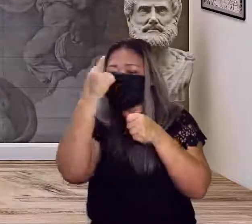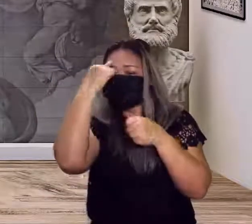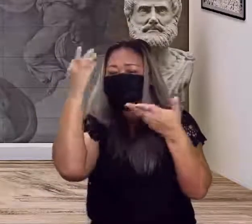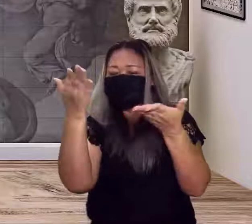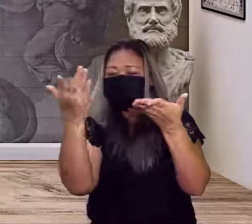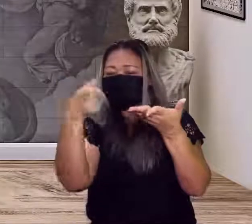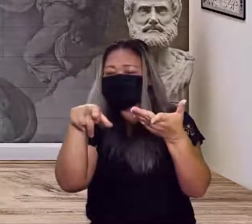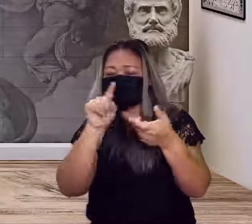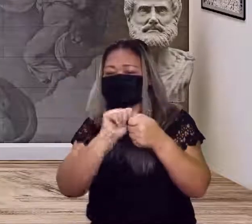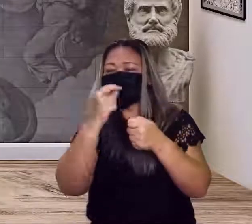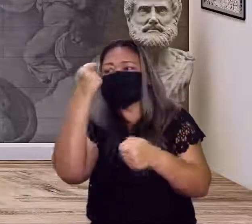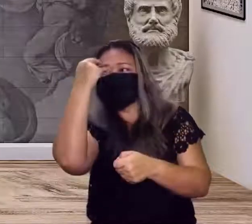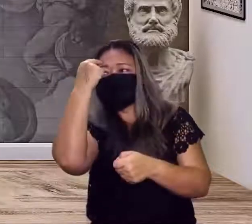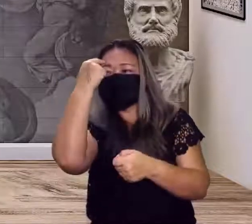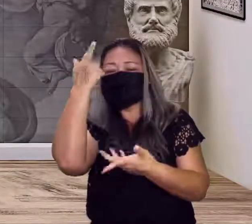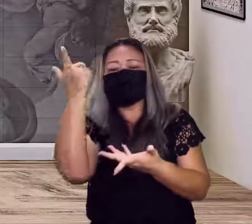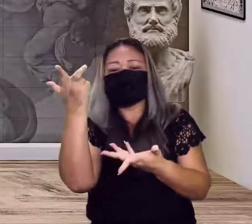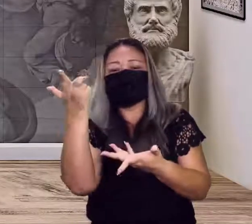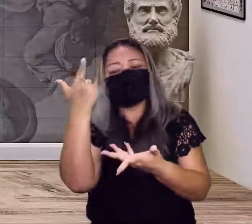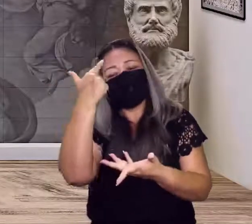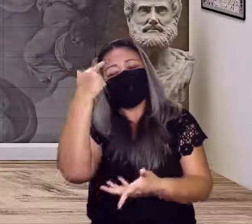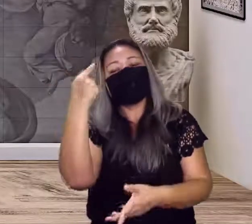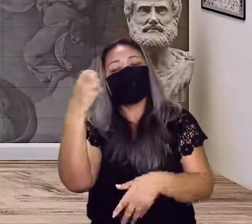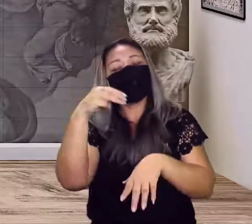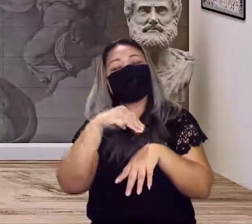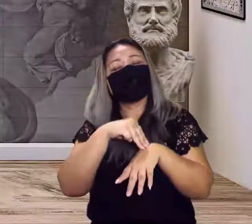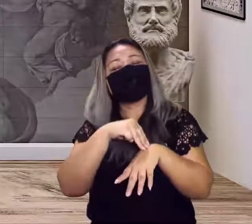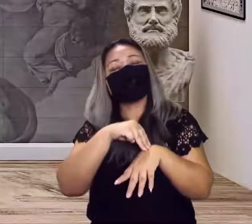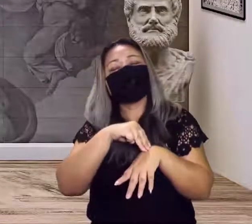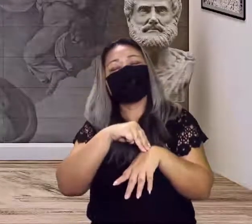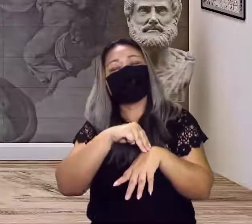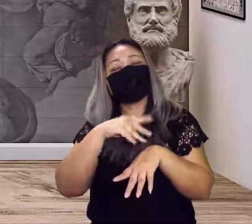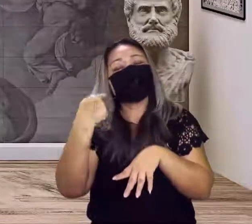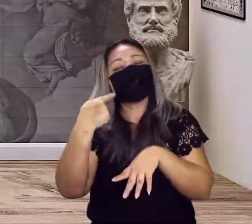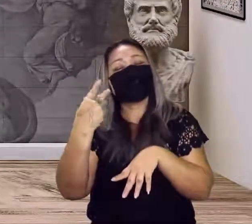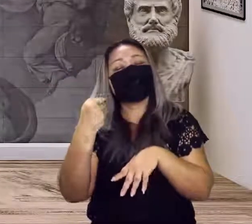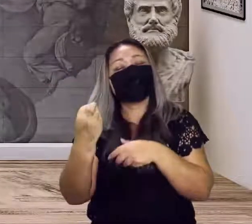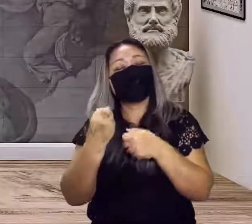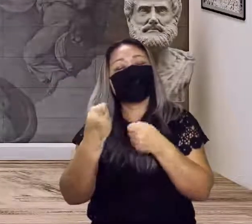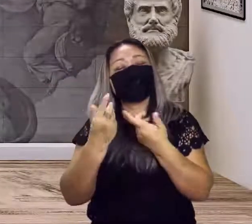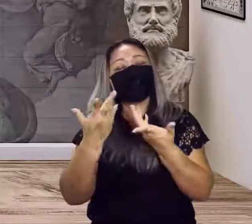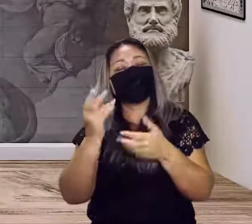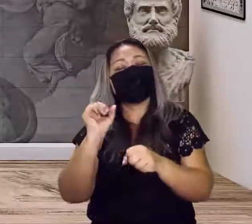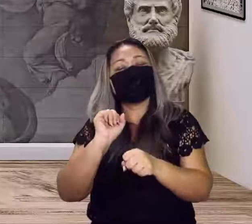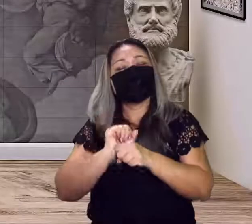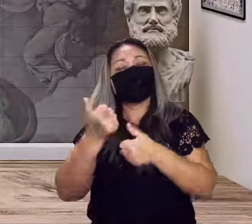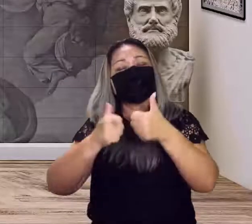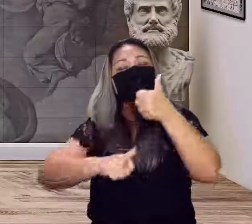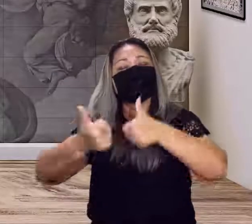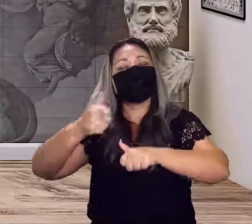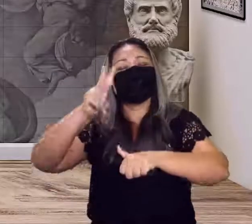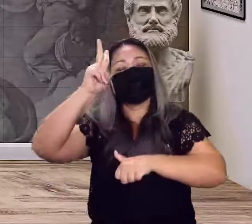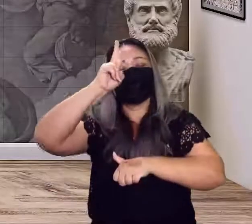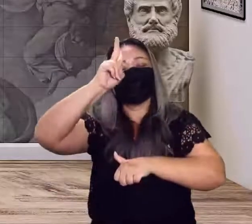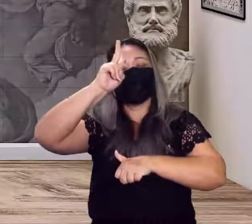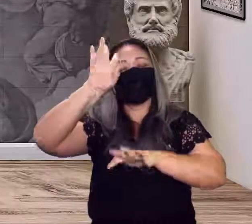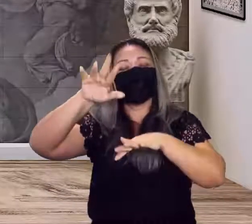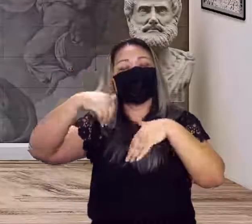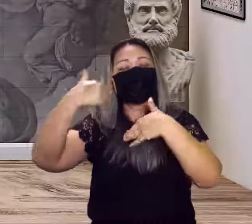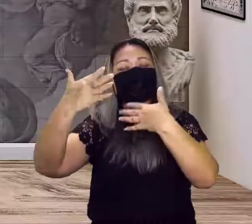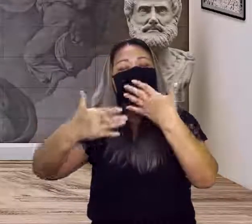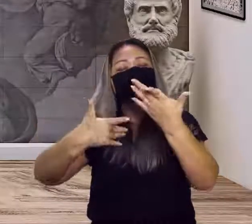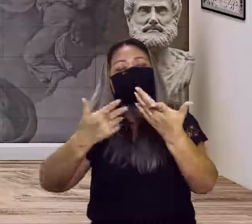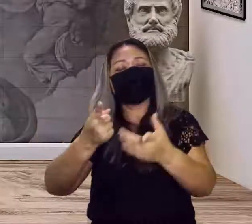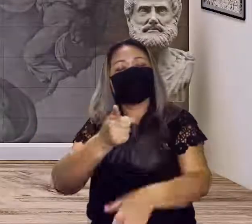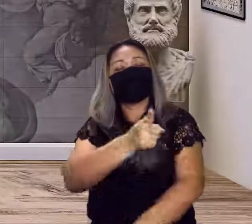agora. Pensa, reflita comigo, um minuto. Quão bom, né, você fazer análise da sua história. Aí daqui você